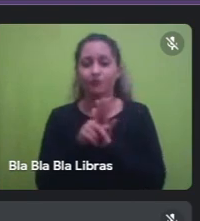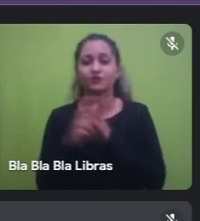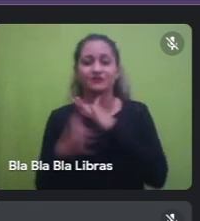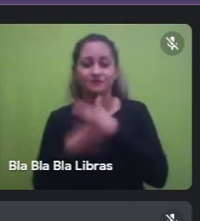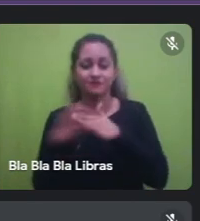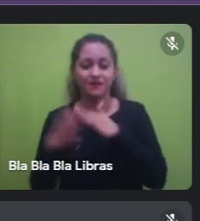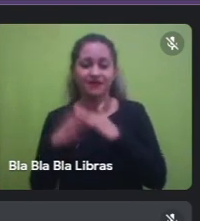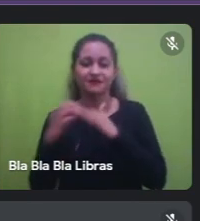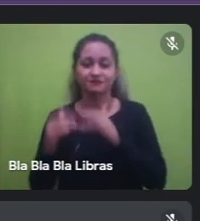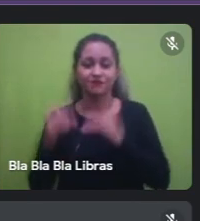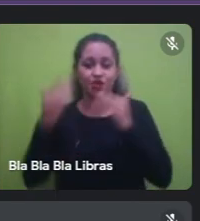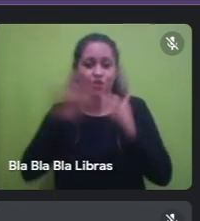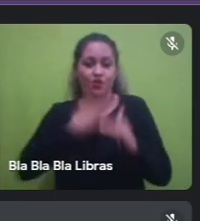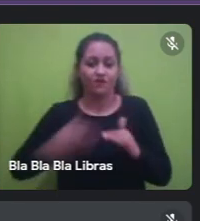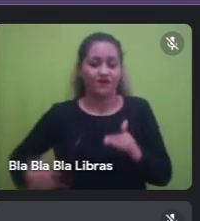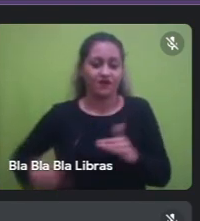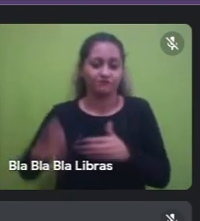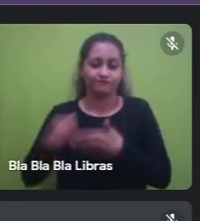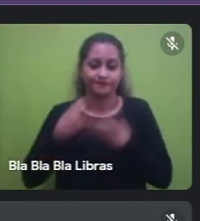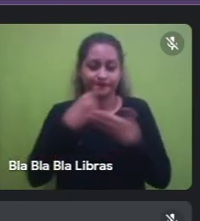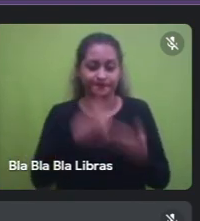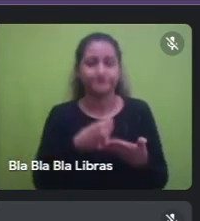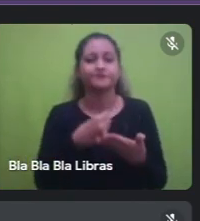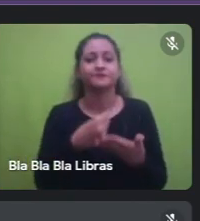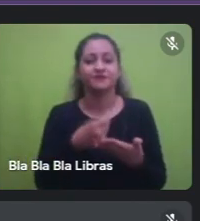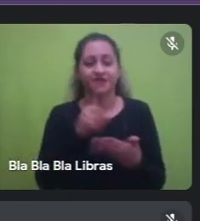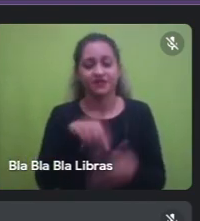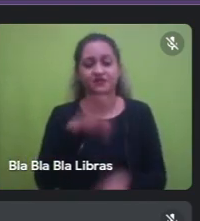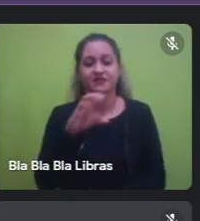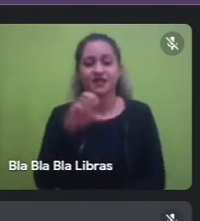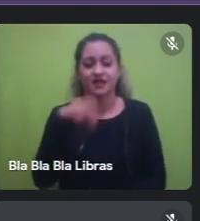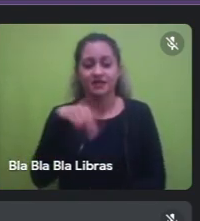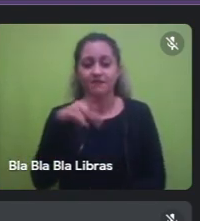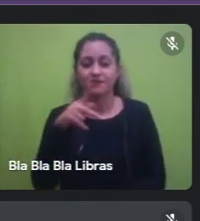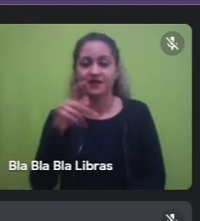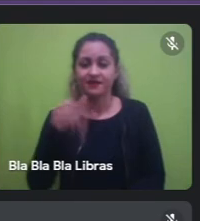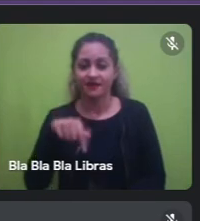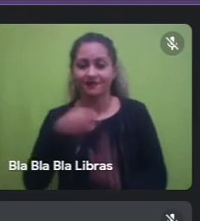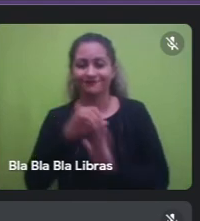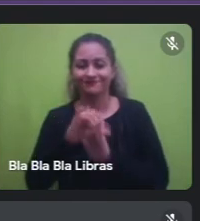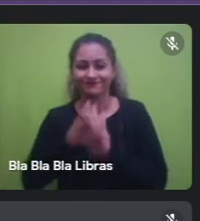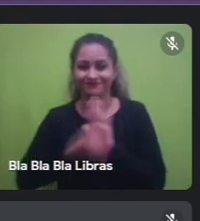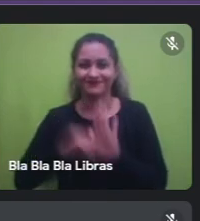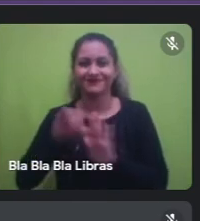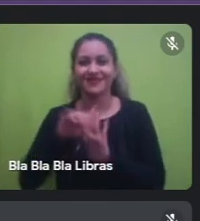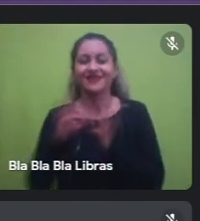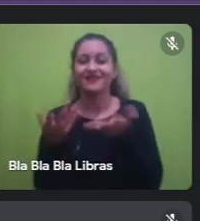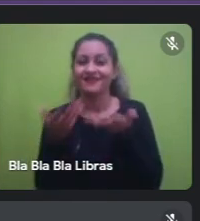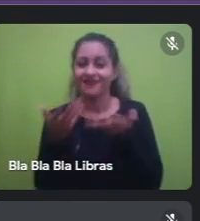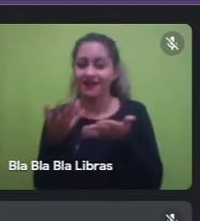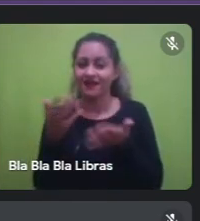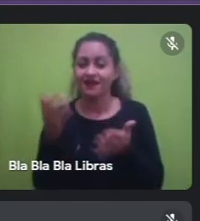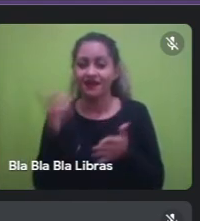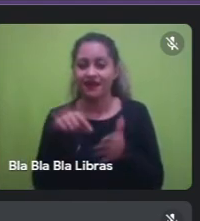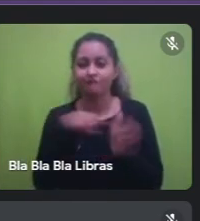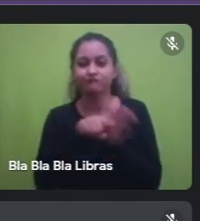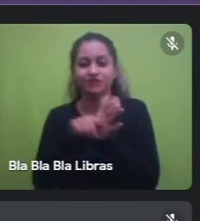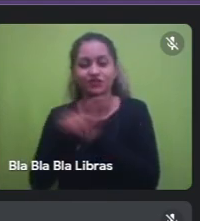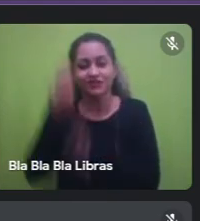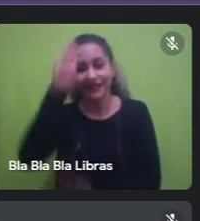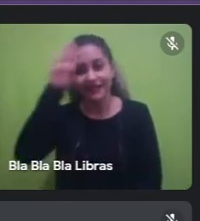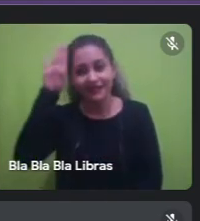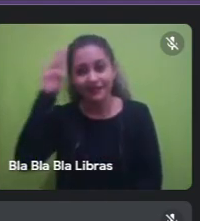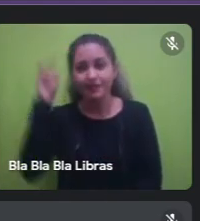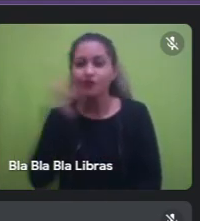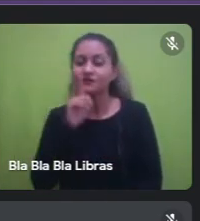está fazendo, que é isso que o ICMBio quer, que a academia ela possa colaborar com a mudança das